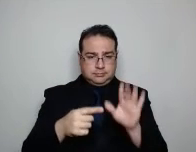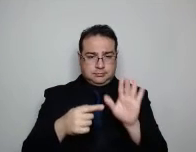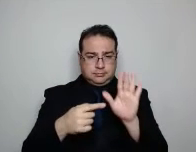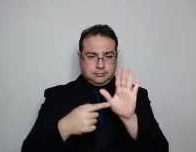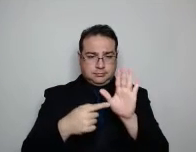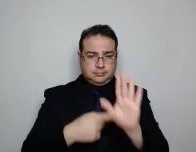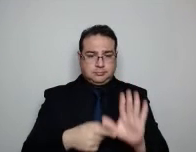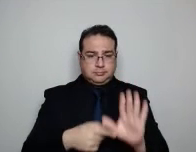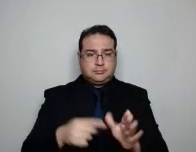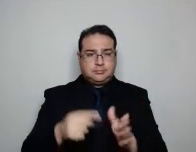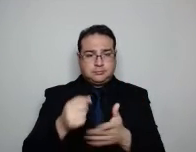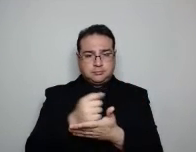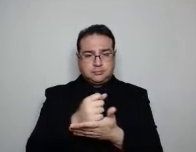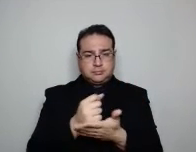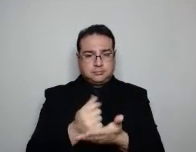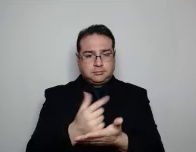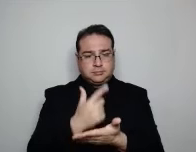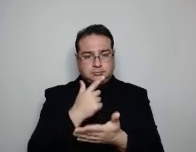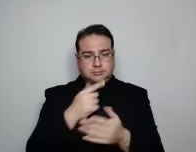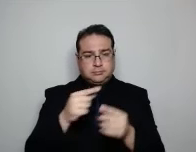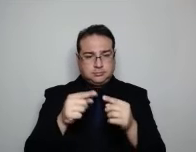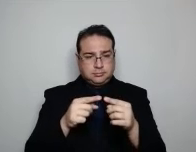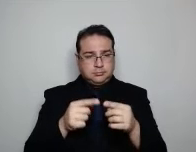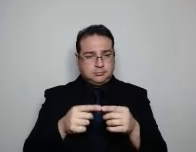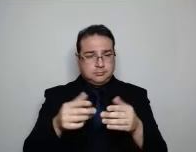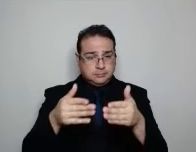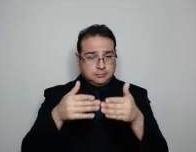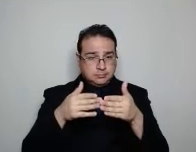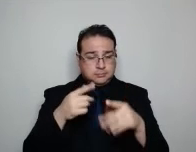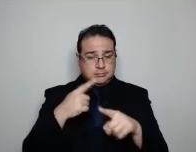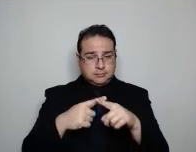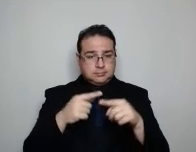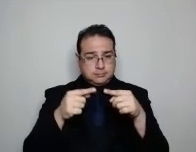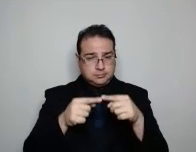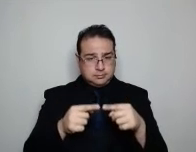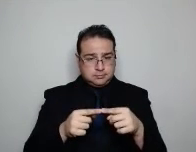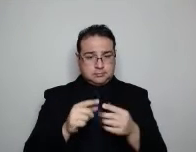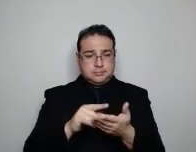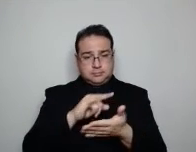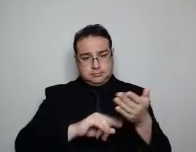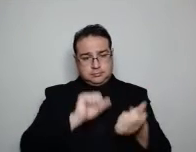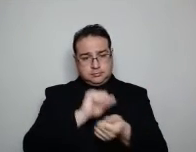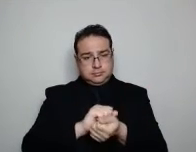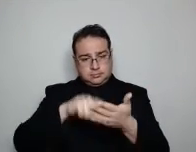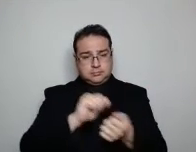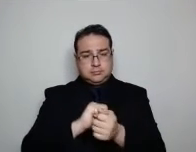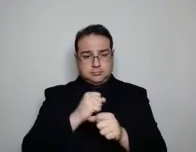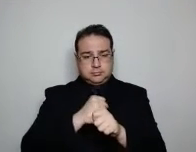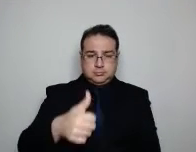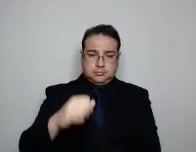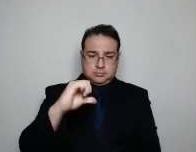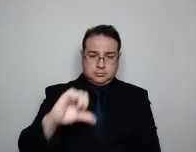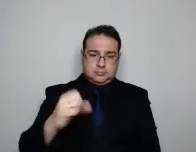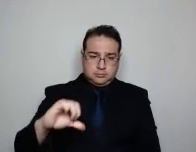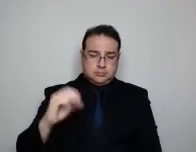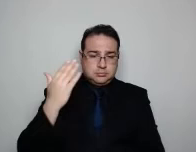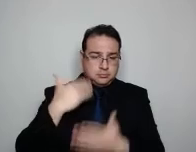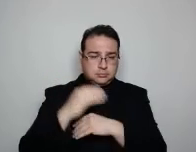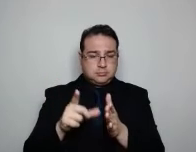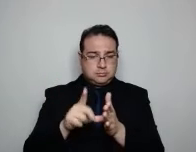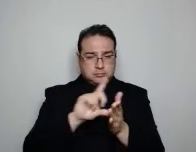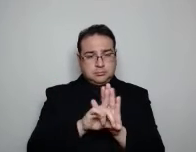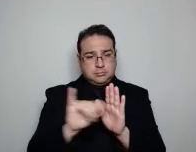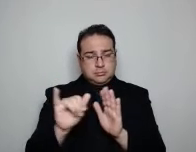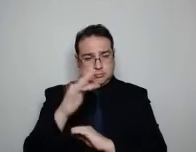que esta legislação veio para regulamentar o setor de planos de saúde, o setor de planos de